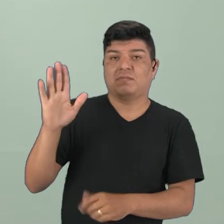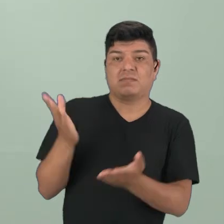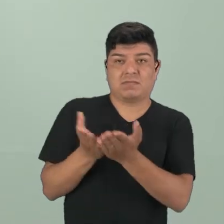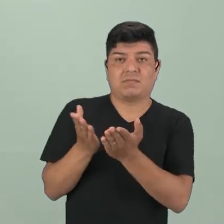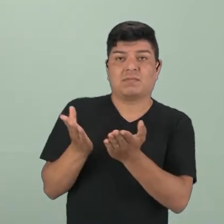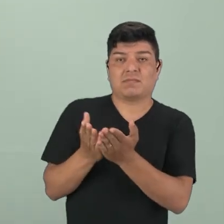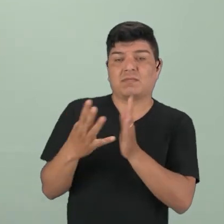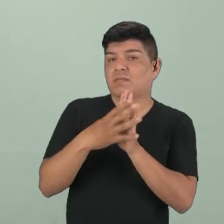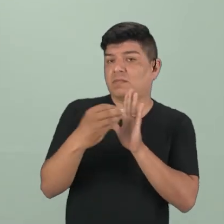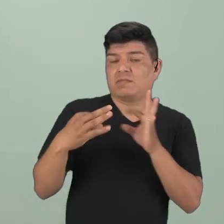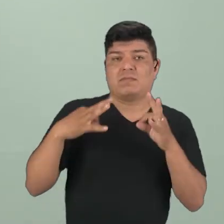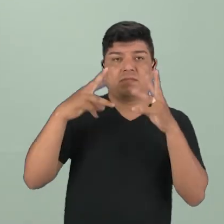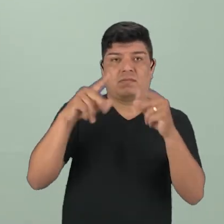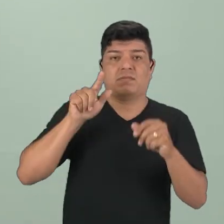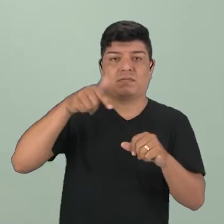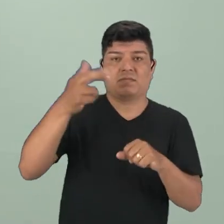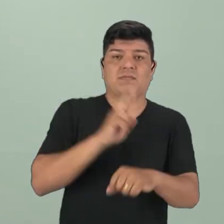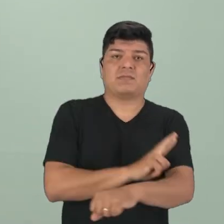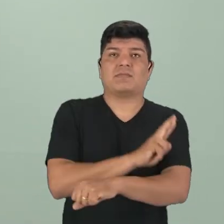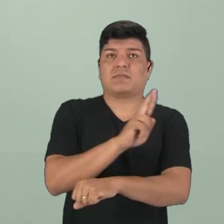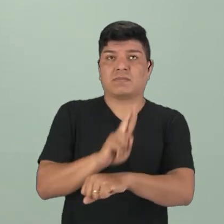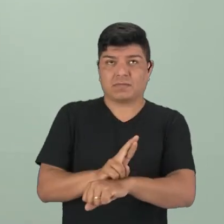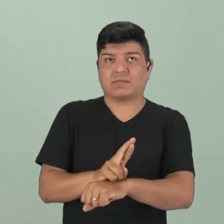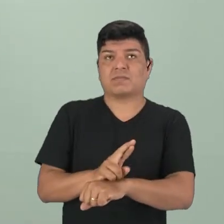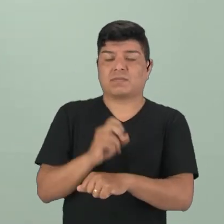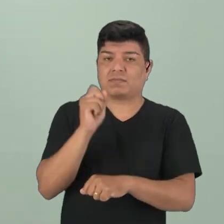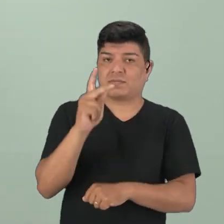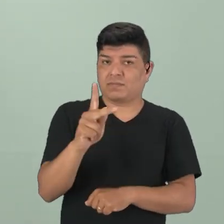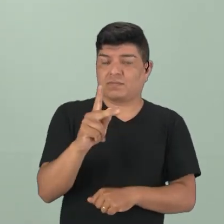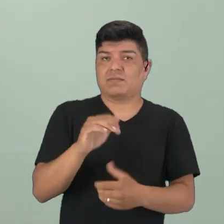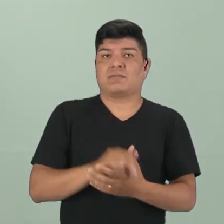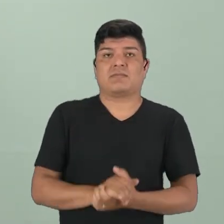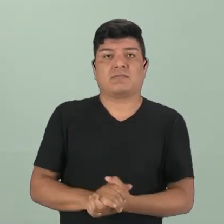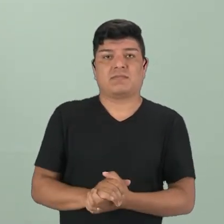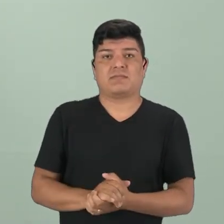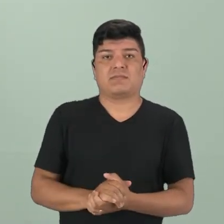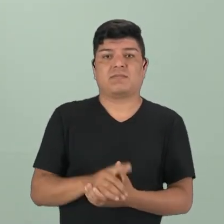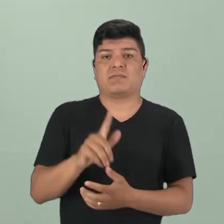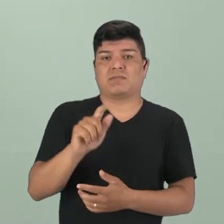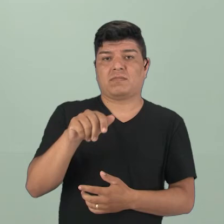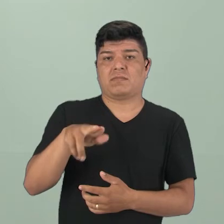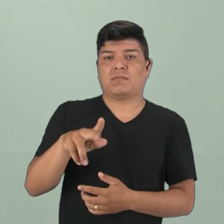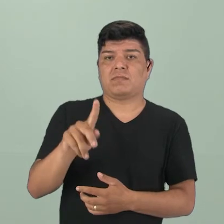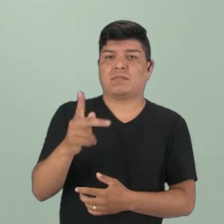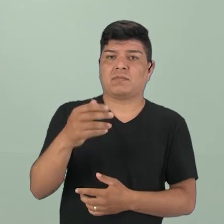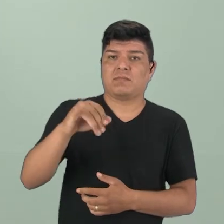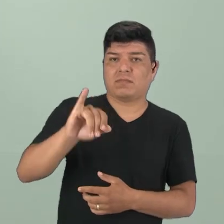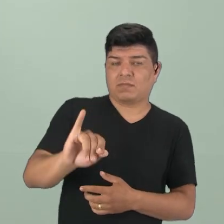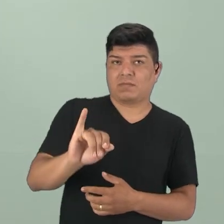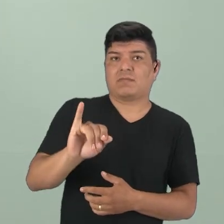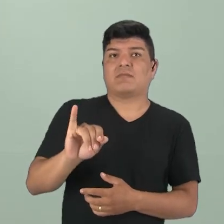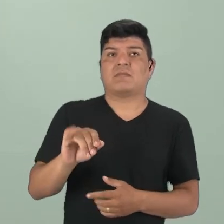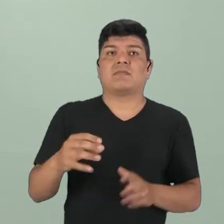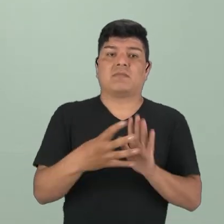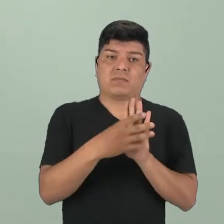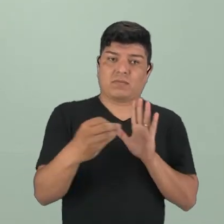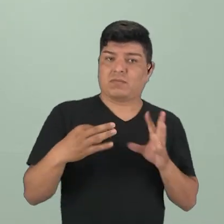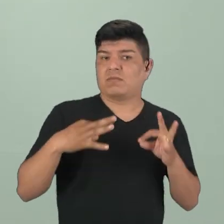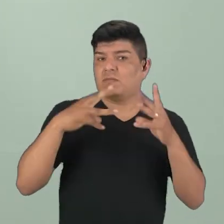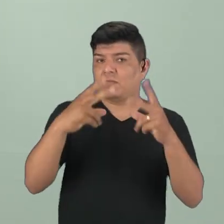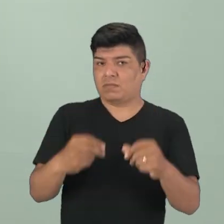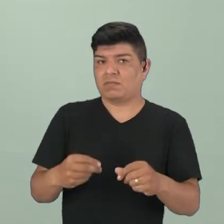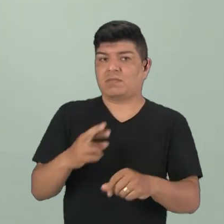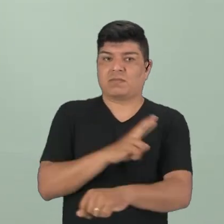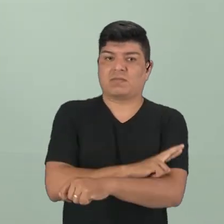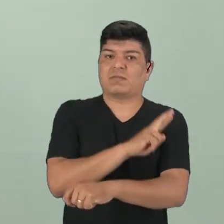ele foi um modelo para todas as outras religiões, ok? Lá o Gandhi, o Mahatma Gandhi, ele foi um modelo para todas